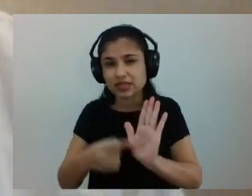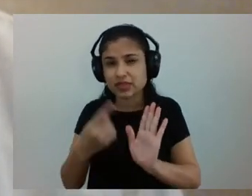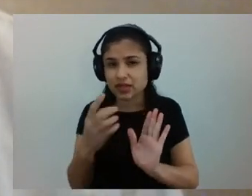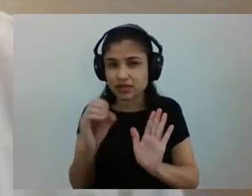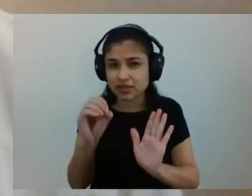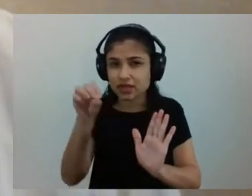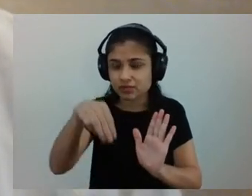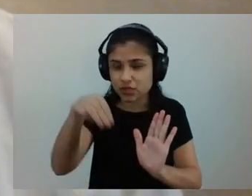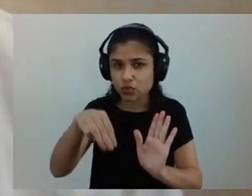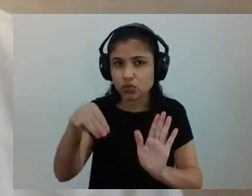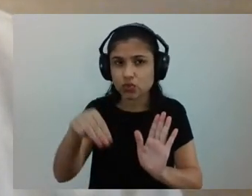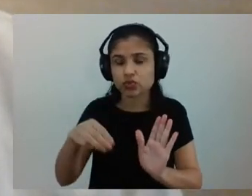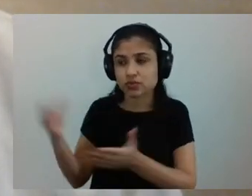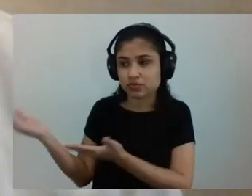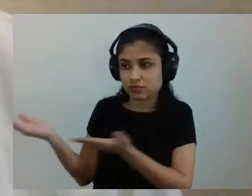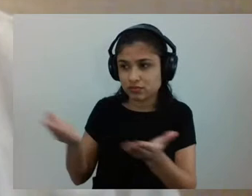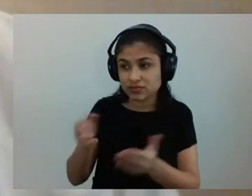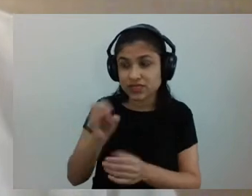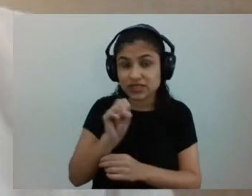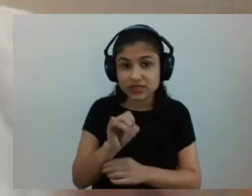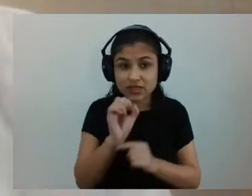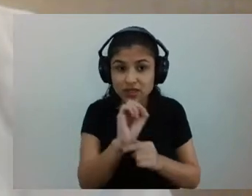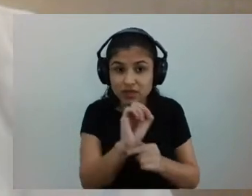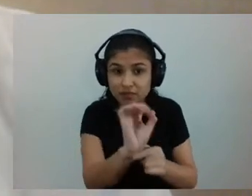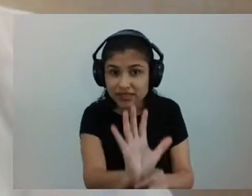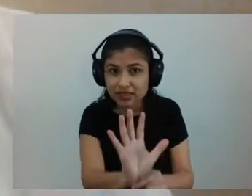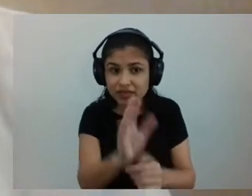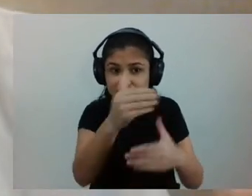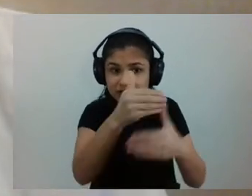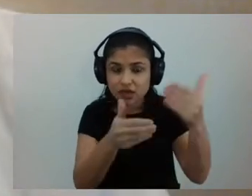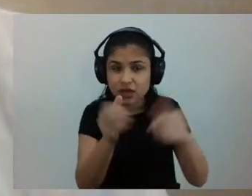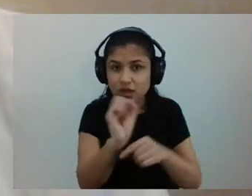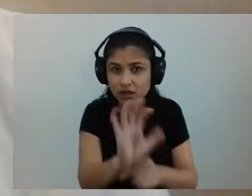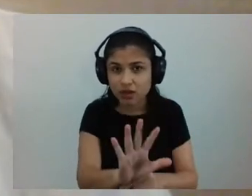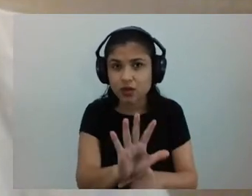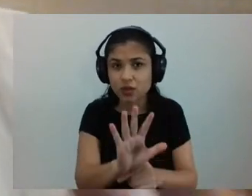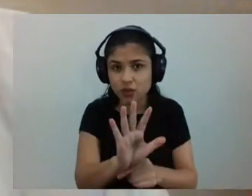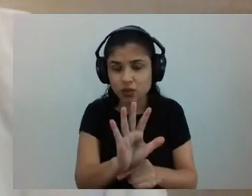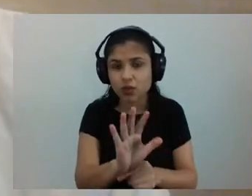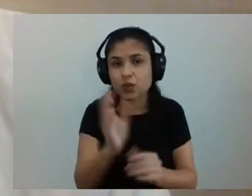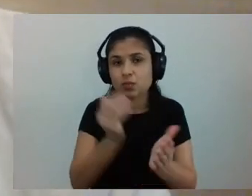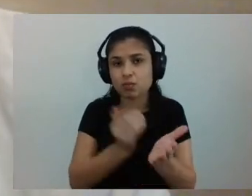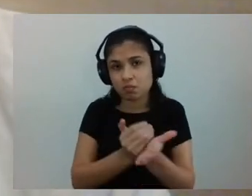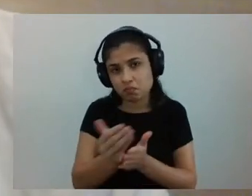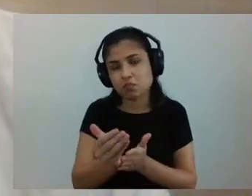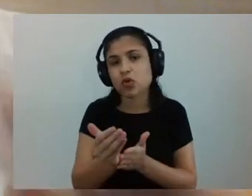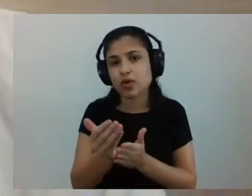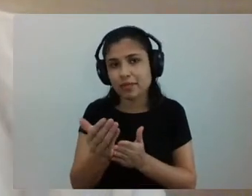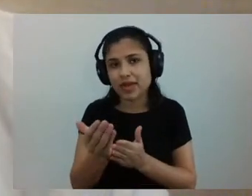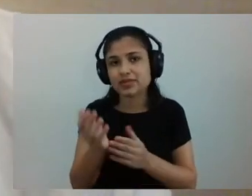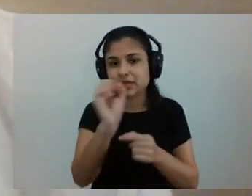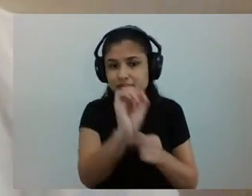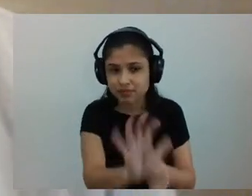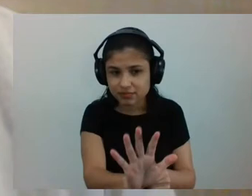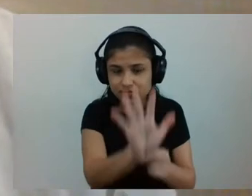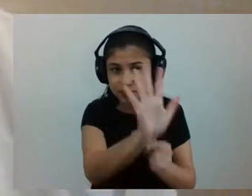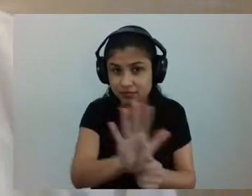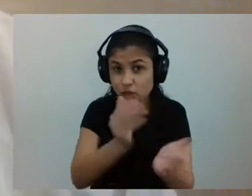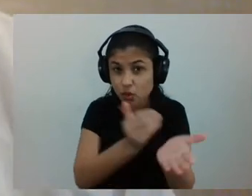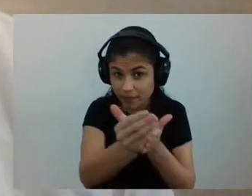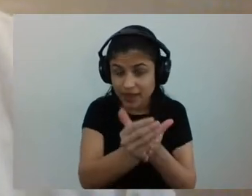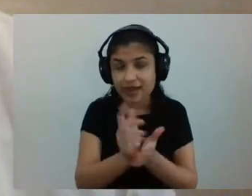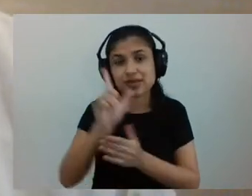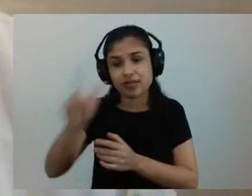Se for fazer alguma apresentação, professor, eu pediria para pôr primeiro o visual para nós começarmos o